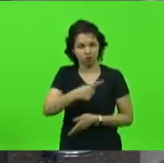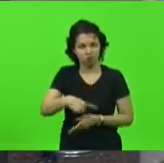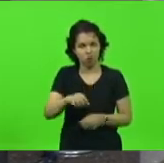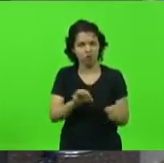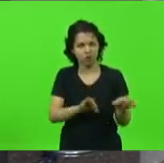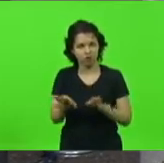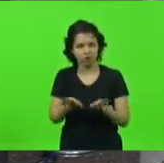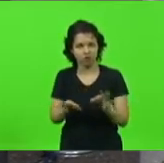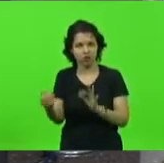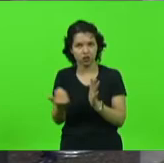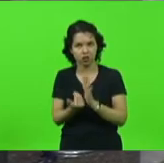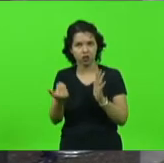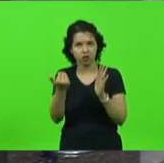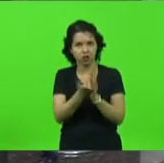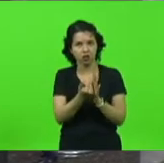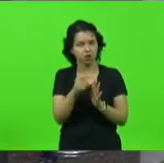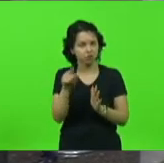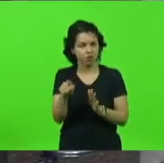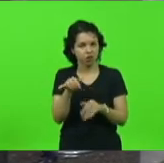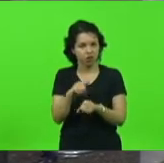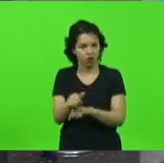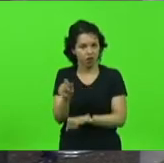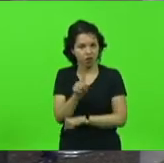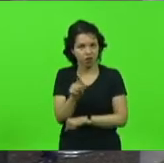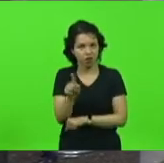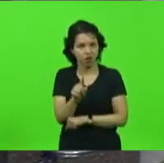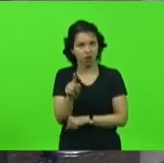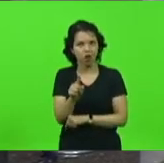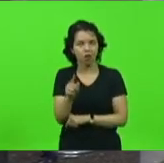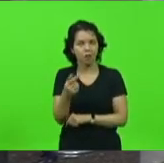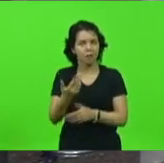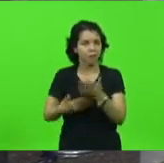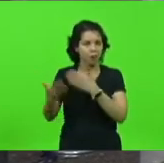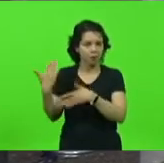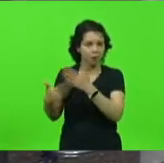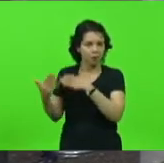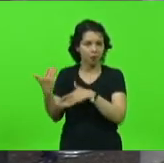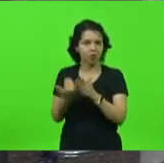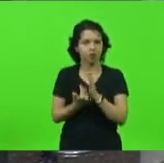não deixe se enganar. Plano de carreira foi lá atrás.